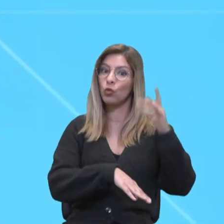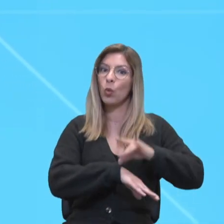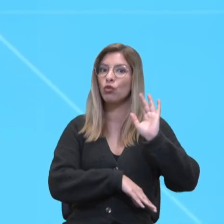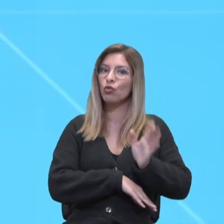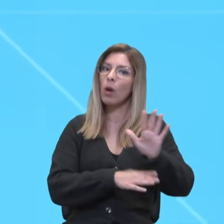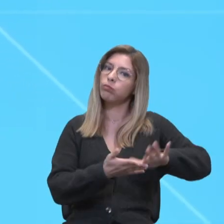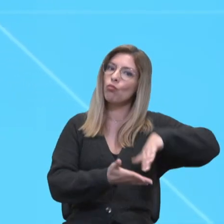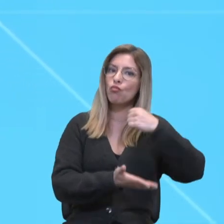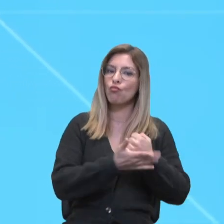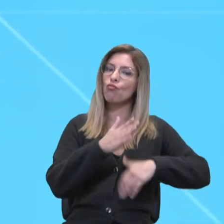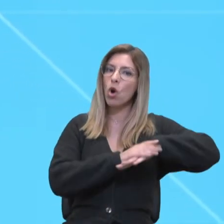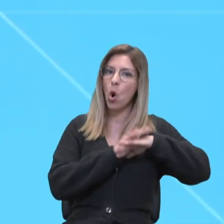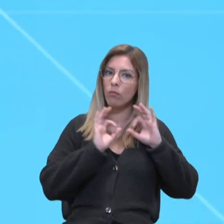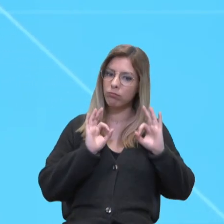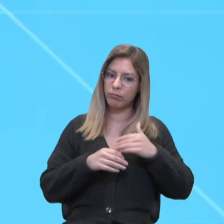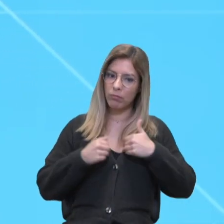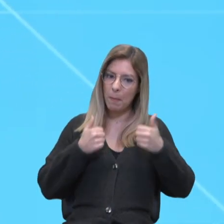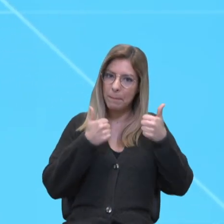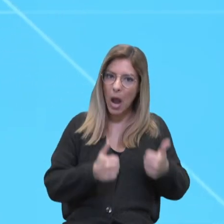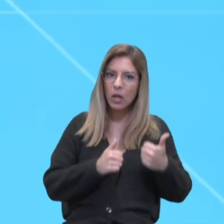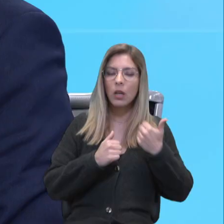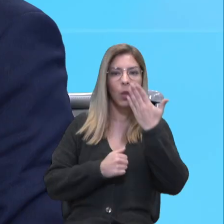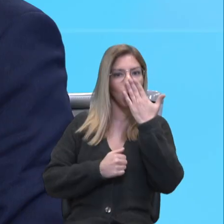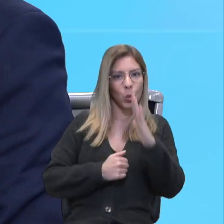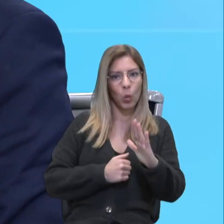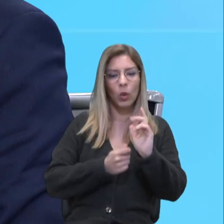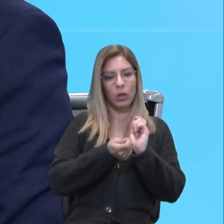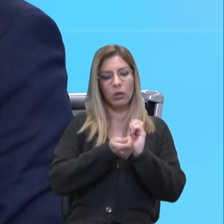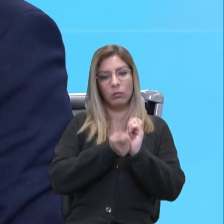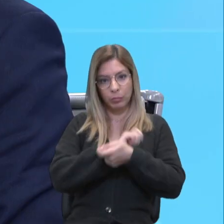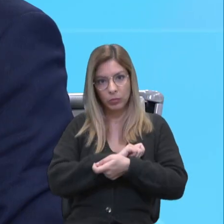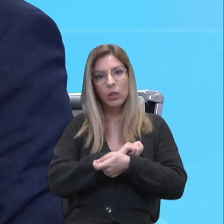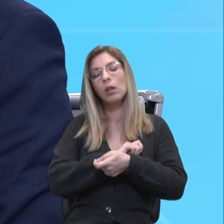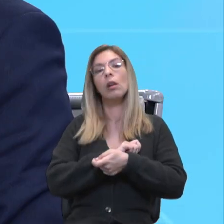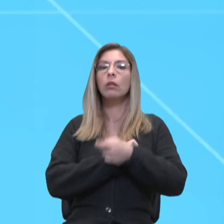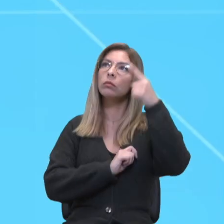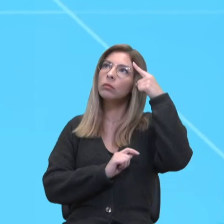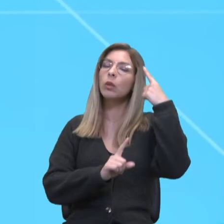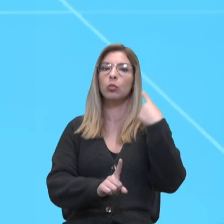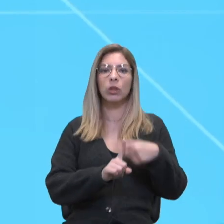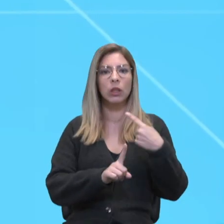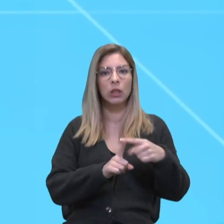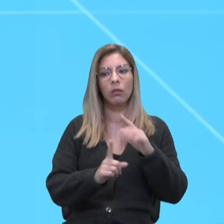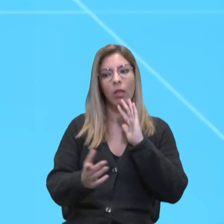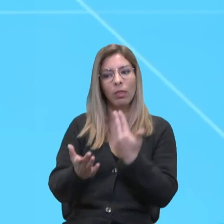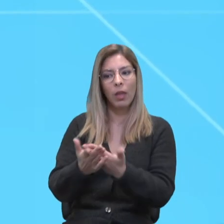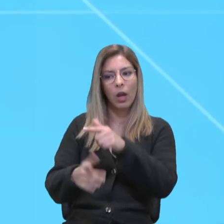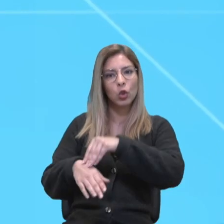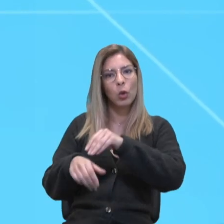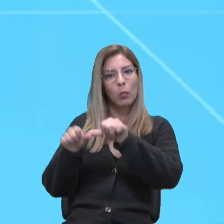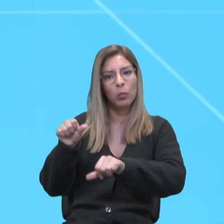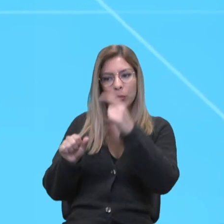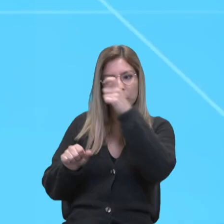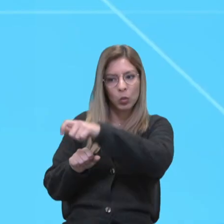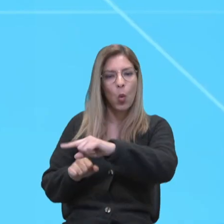pelo seu exemplo, pela sua atitude perante a fragilidade, por ser também uma pedagogia para todos na comunidade